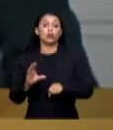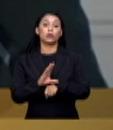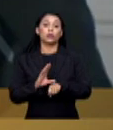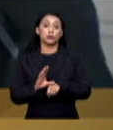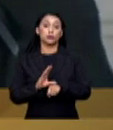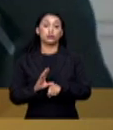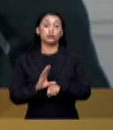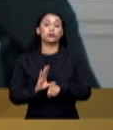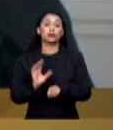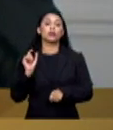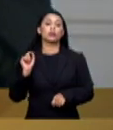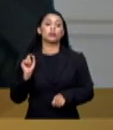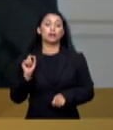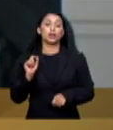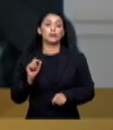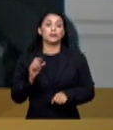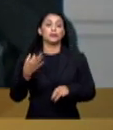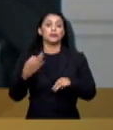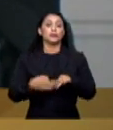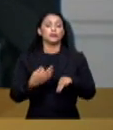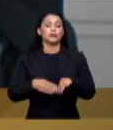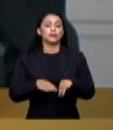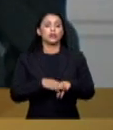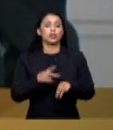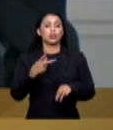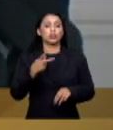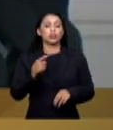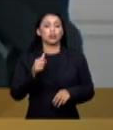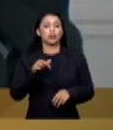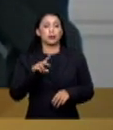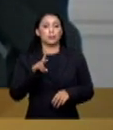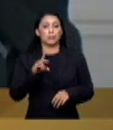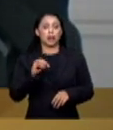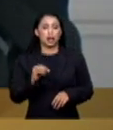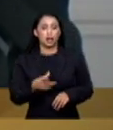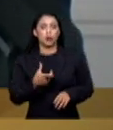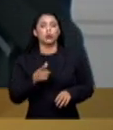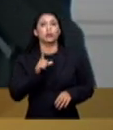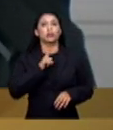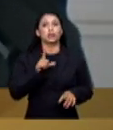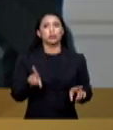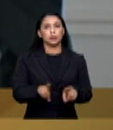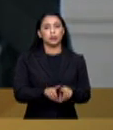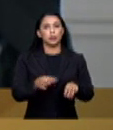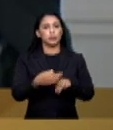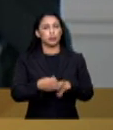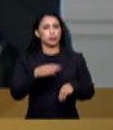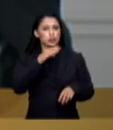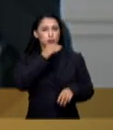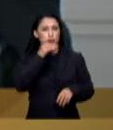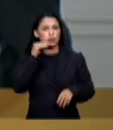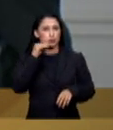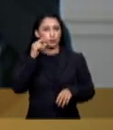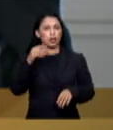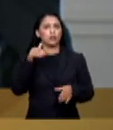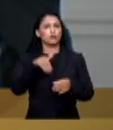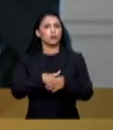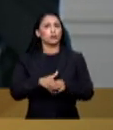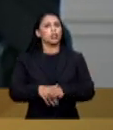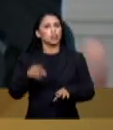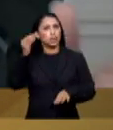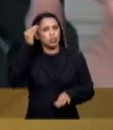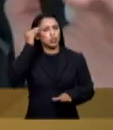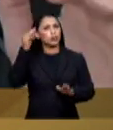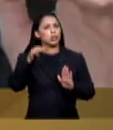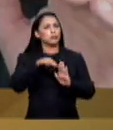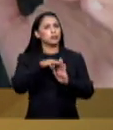em que pese os ministros Paulo Brossari e o ministro Celso de Mello terem já, naquele momento, entendido que a medida provisória